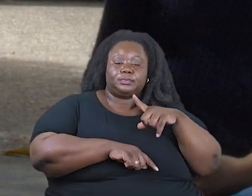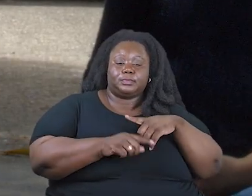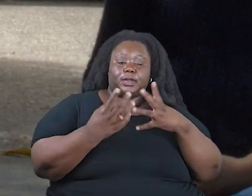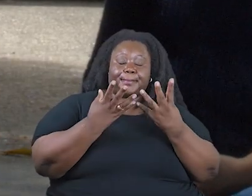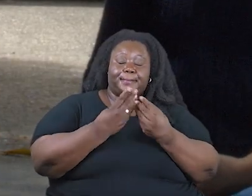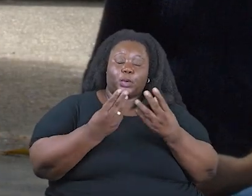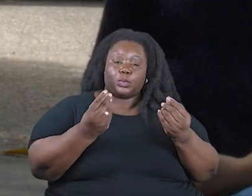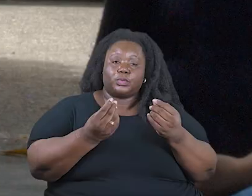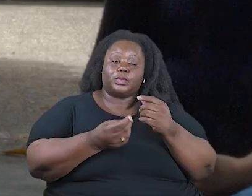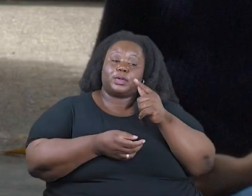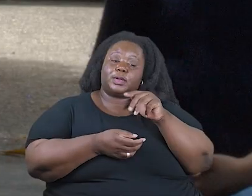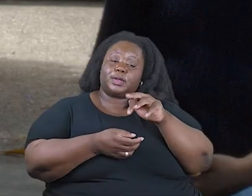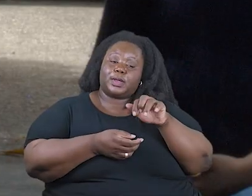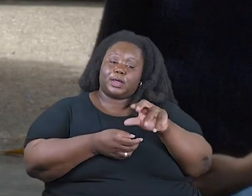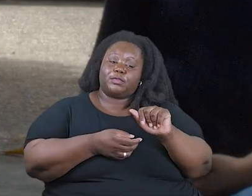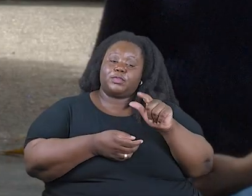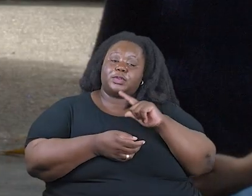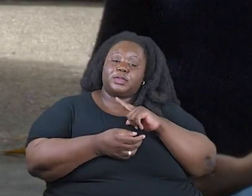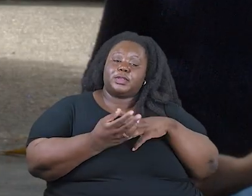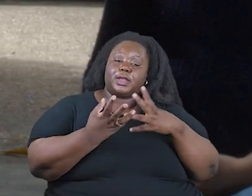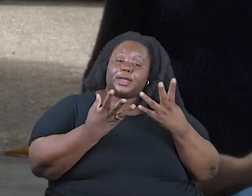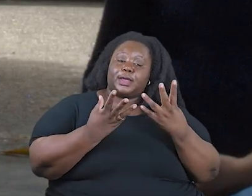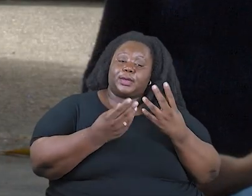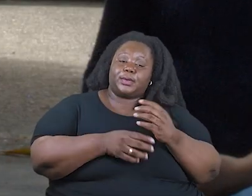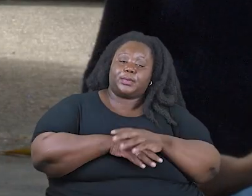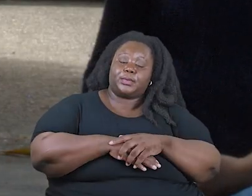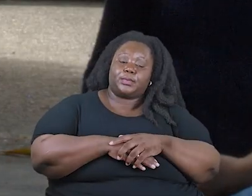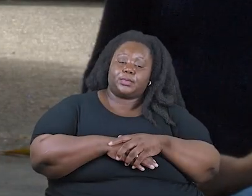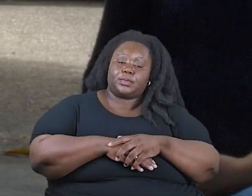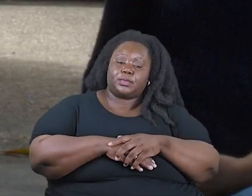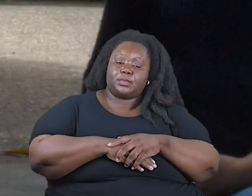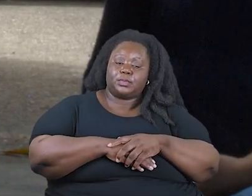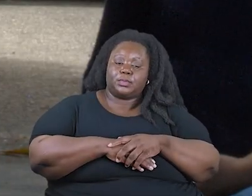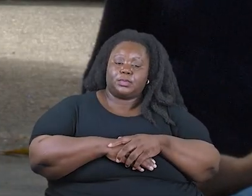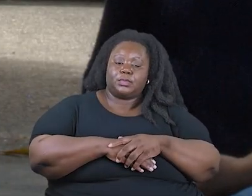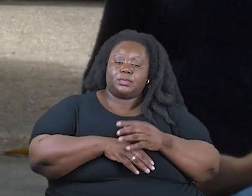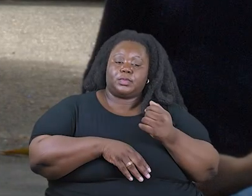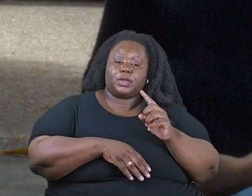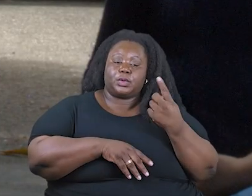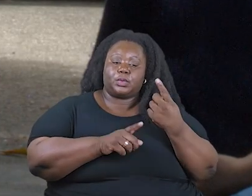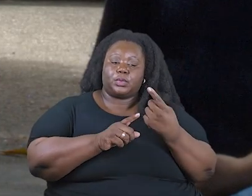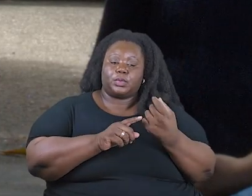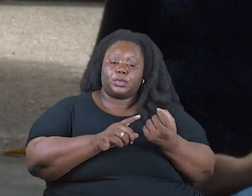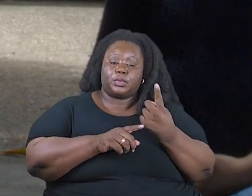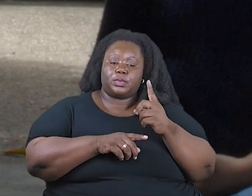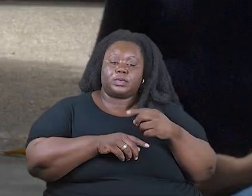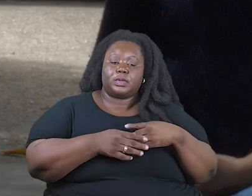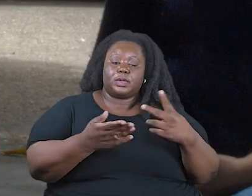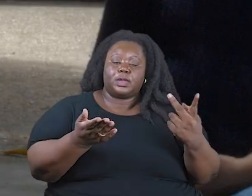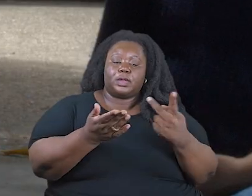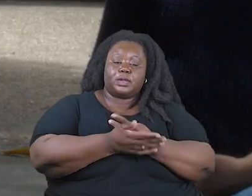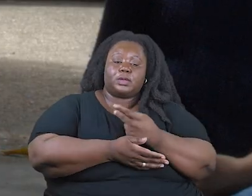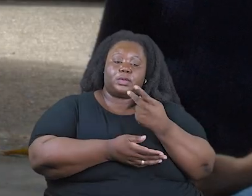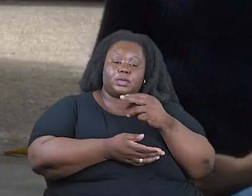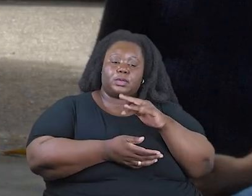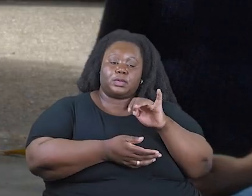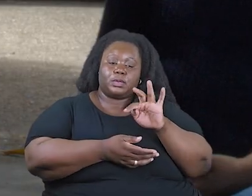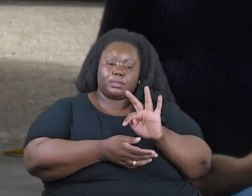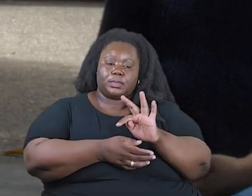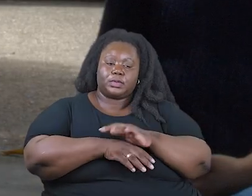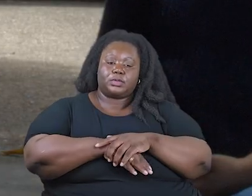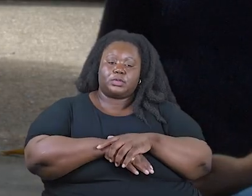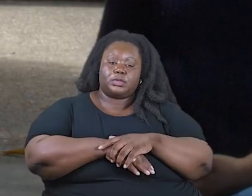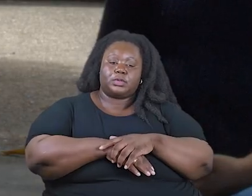tem bastante gravura e tem um elemento estranho que aparece nos últimos anos,